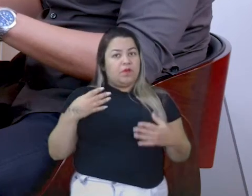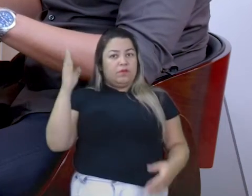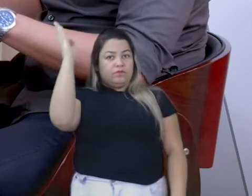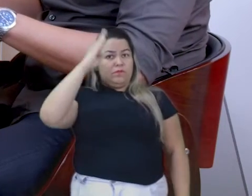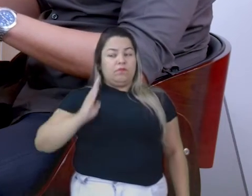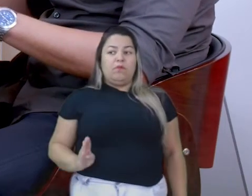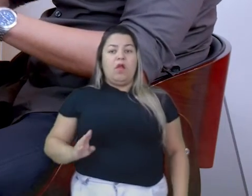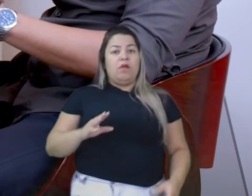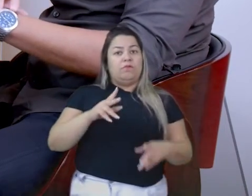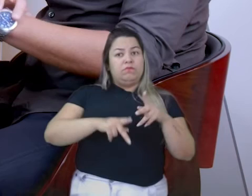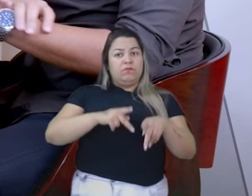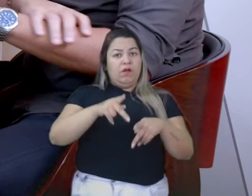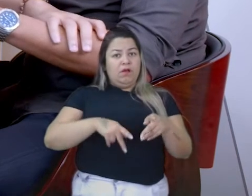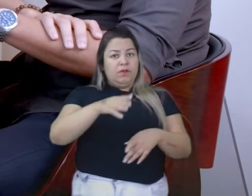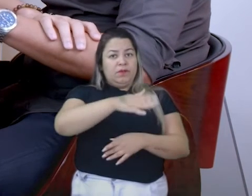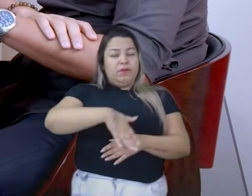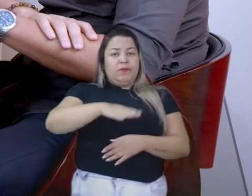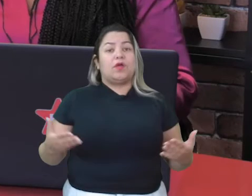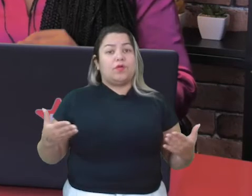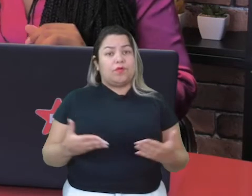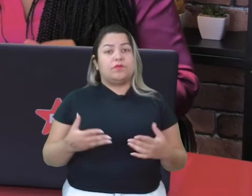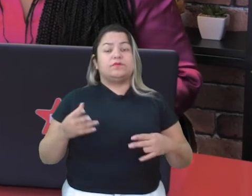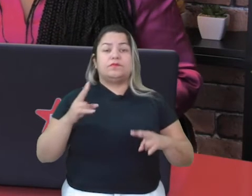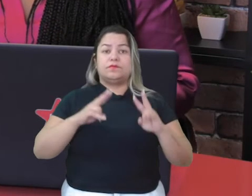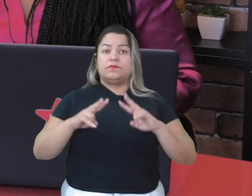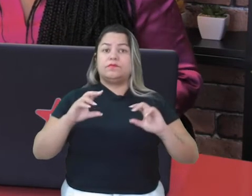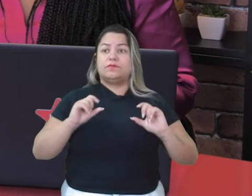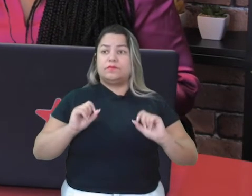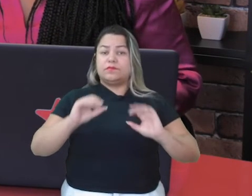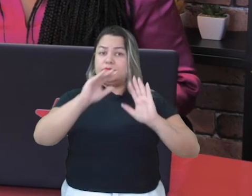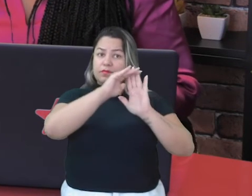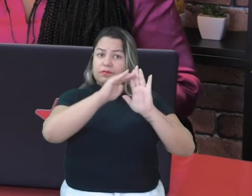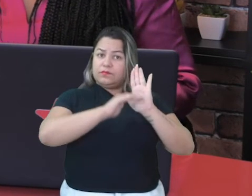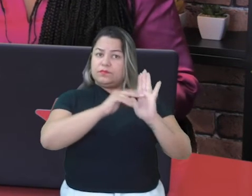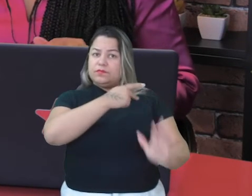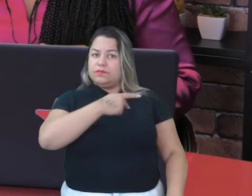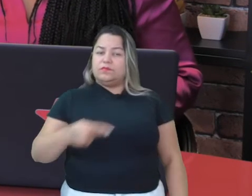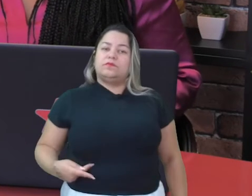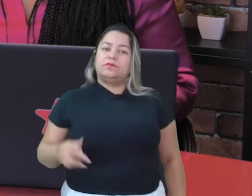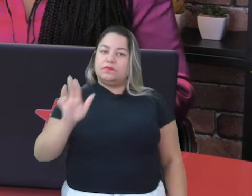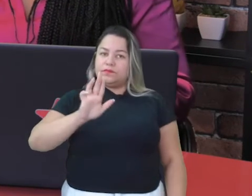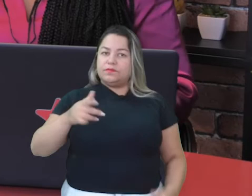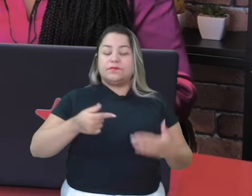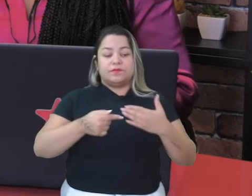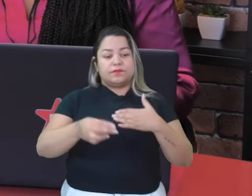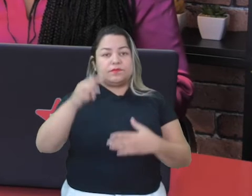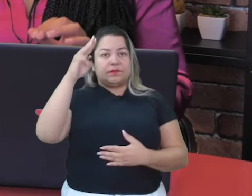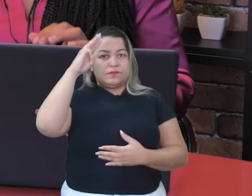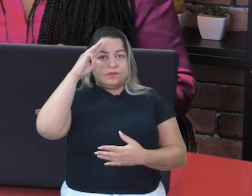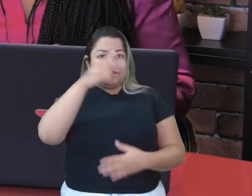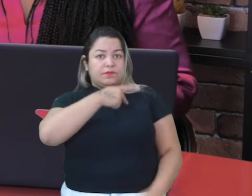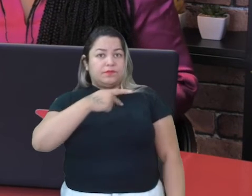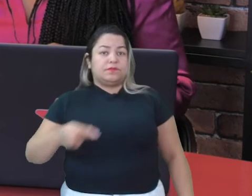bom para o Brasil e para o povo chapecoense. E agora você confere os destaques da agenda do presidente Lula nesta semana.